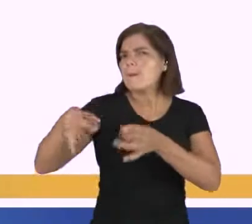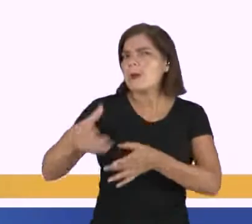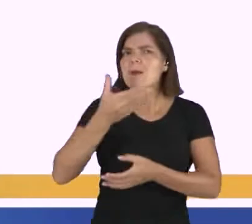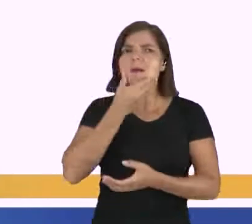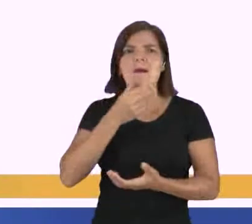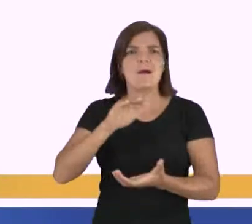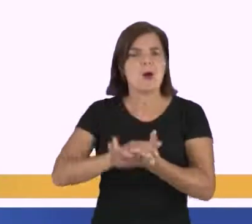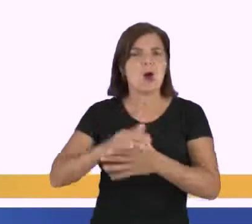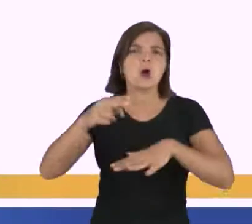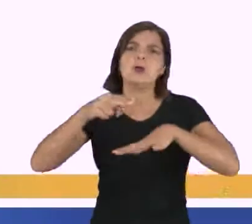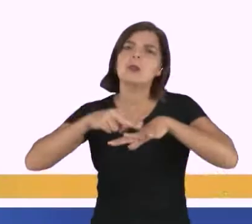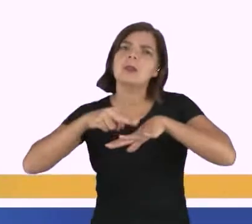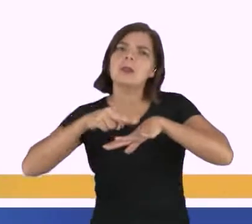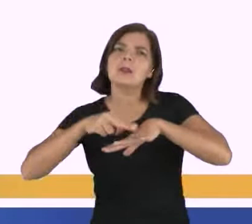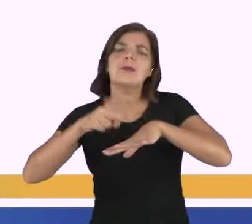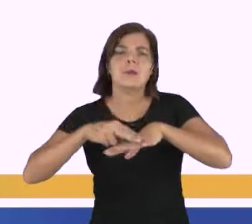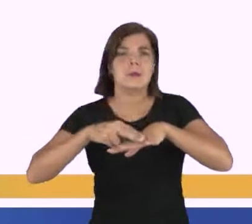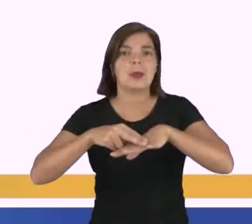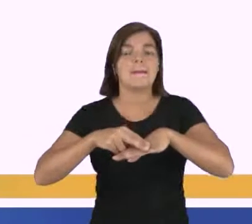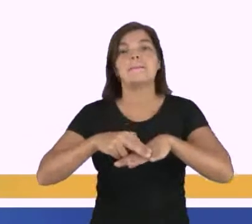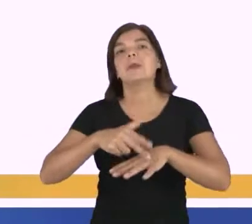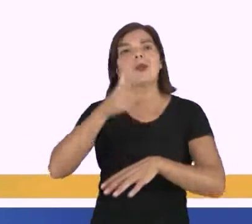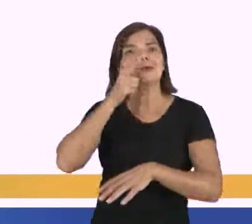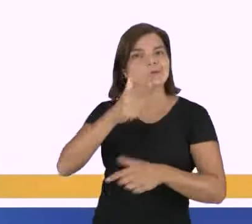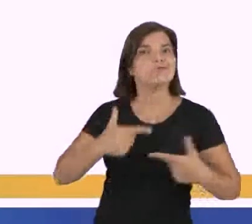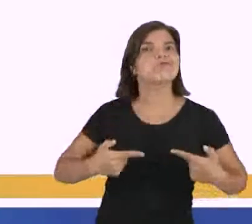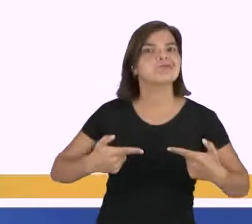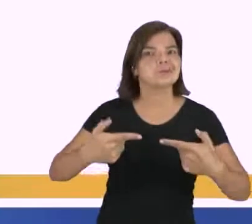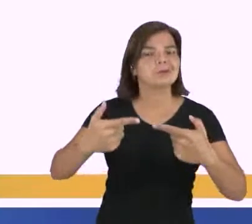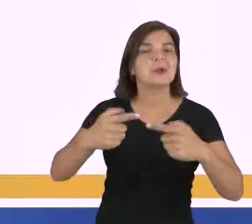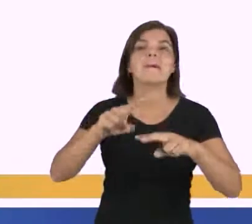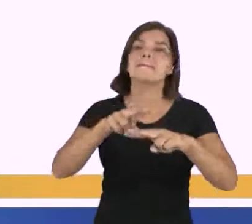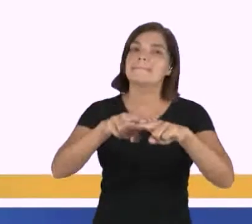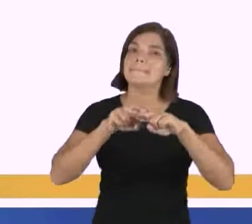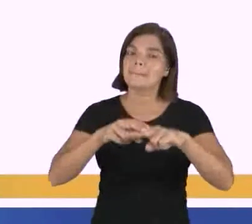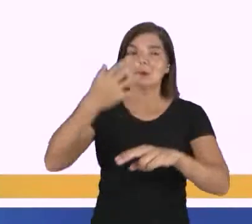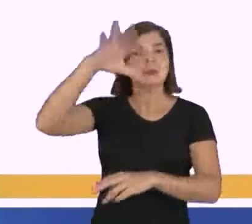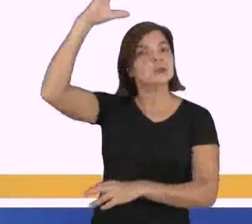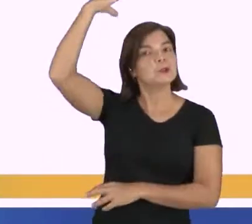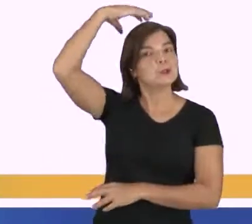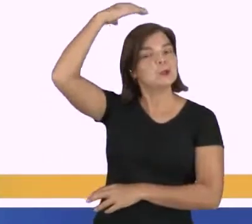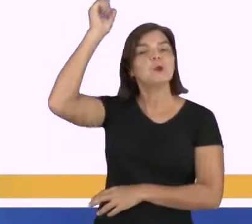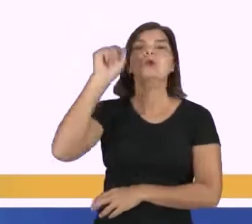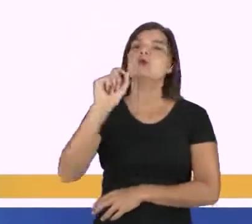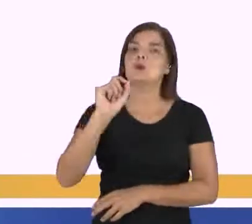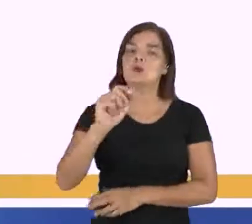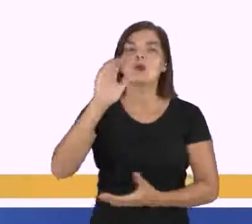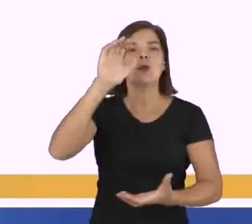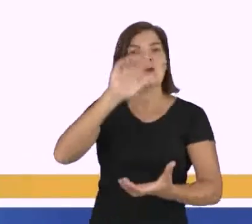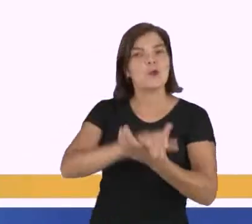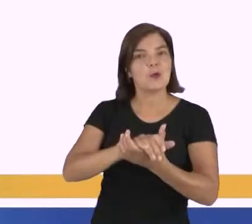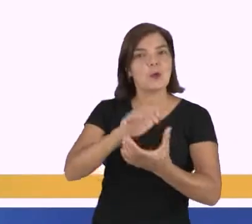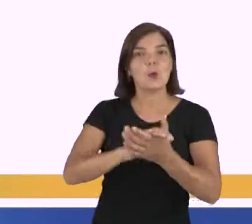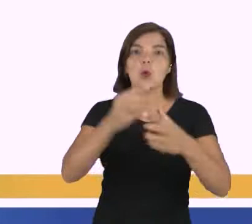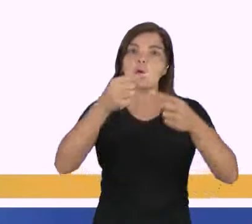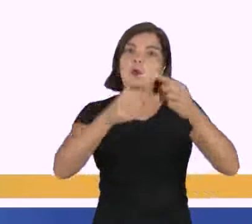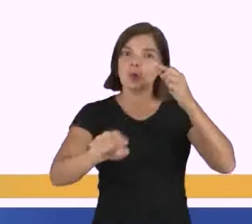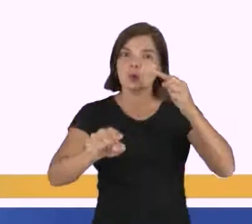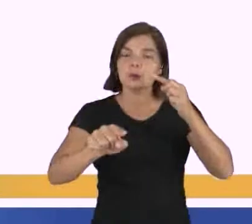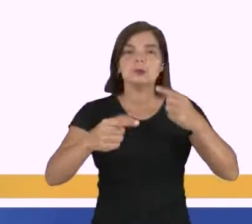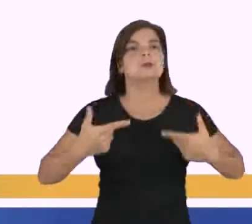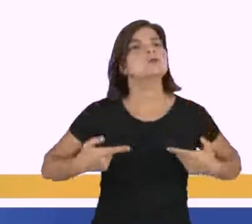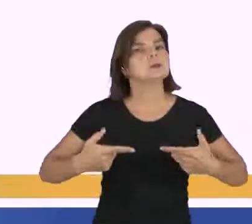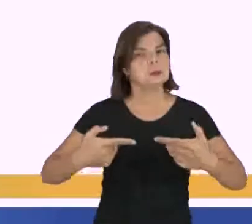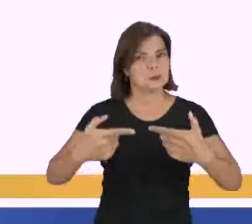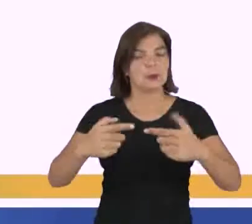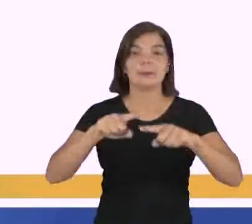esposas, noivas e namoradas para se arriscar numa guerra. É por isso que o imperador decretou que o casamento fosse proibido durante as